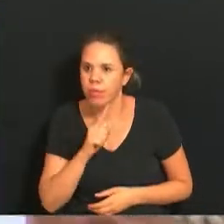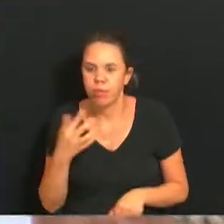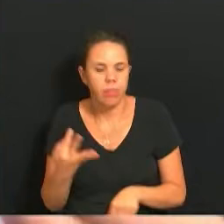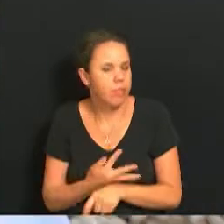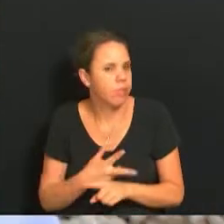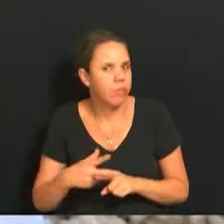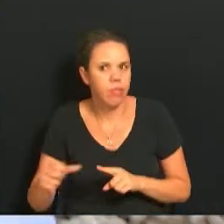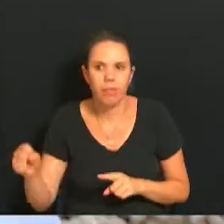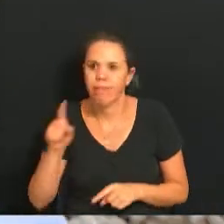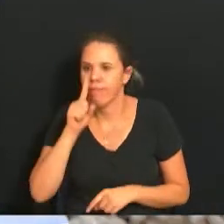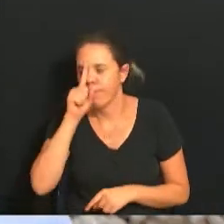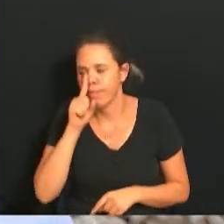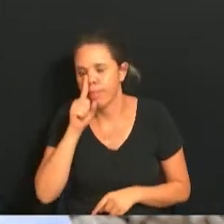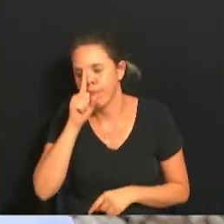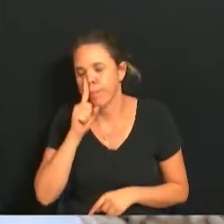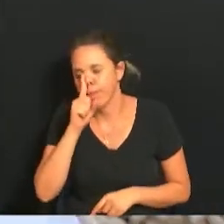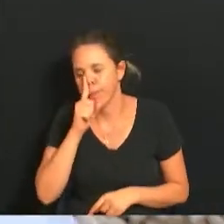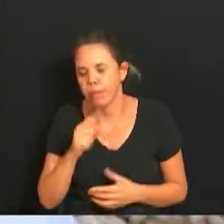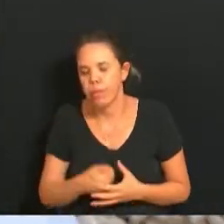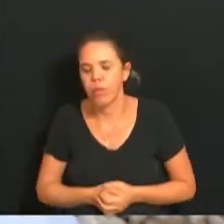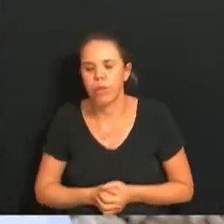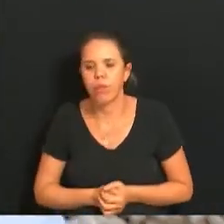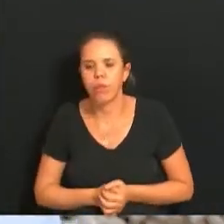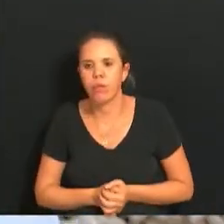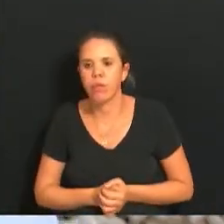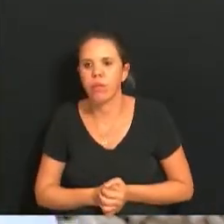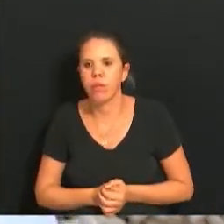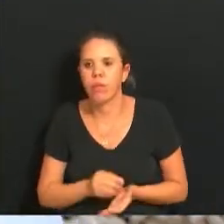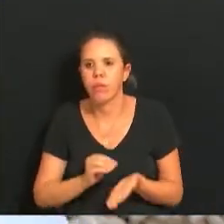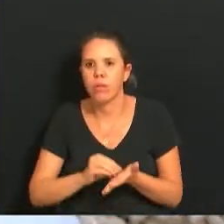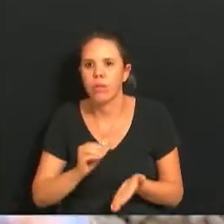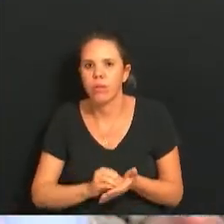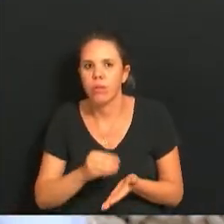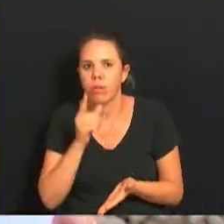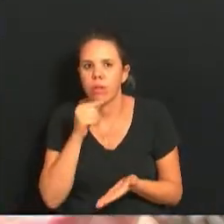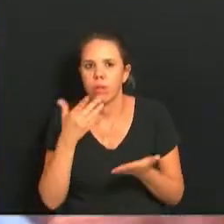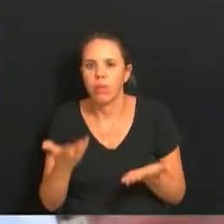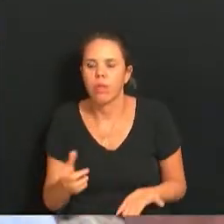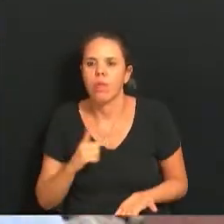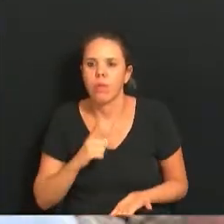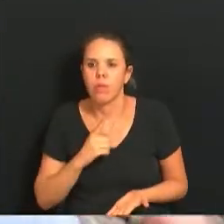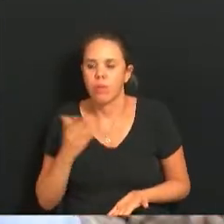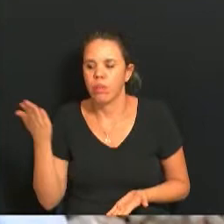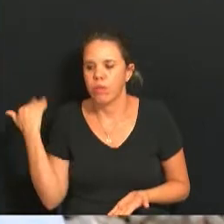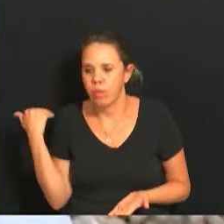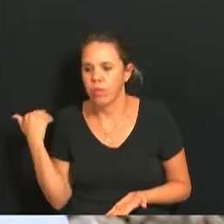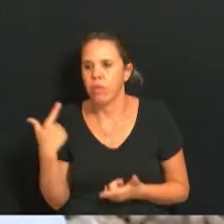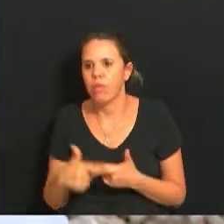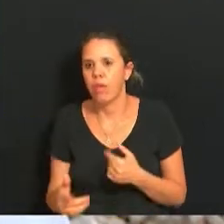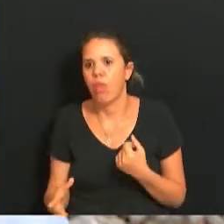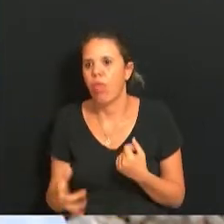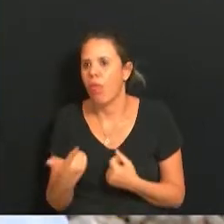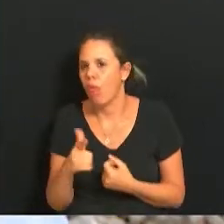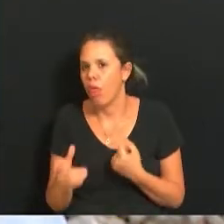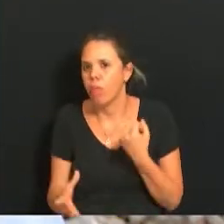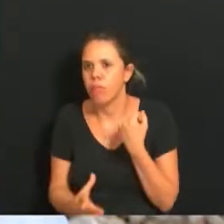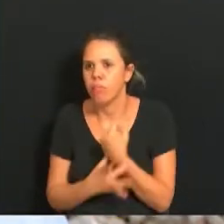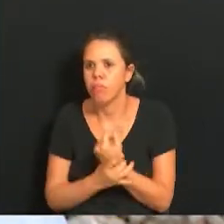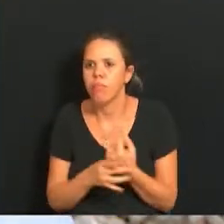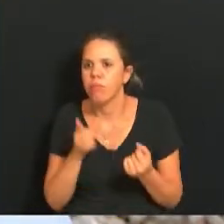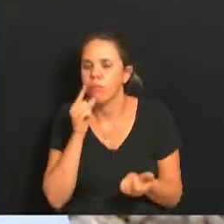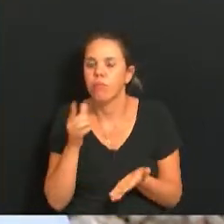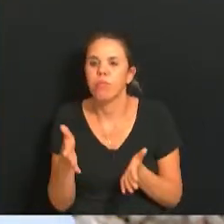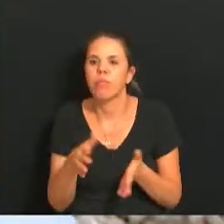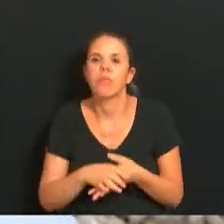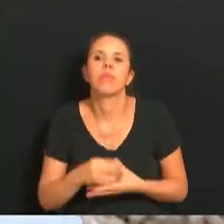os riscos, né, de desabastecimento de água, nós vivemos ainda uma certa insegurança hídrica, né?